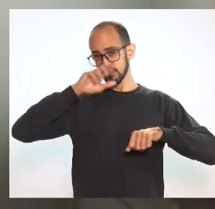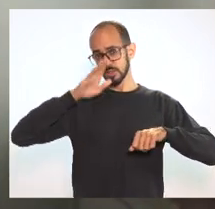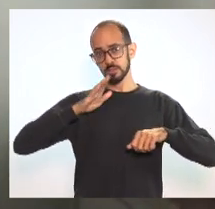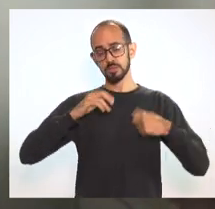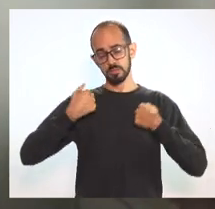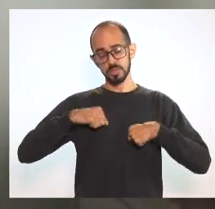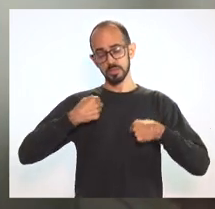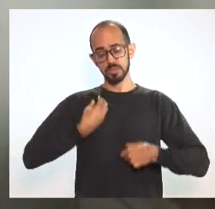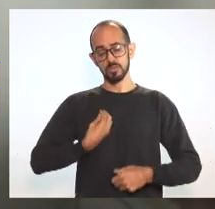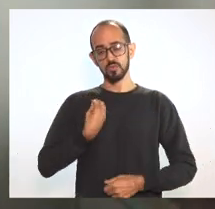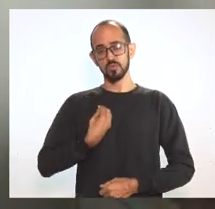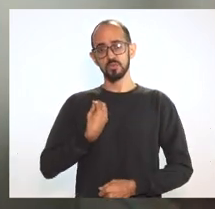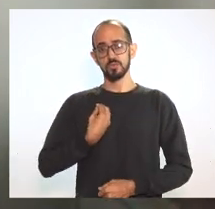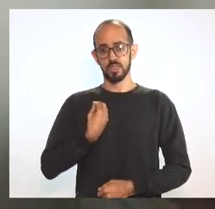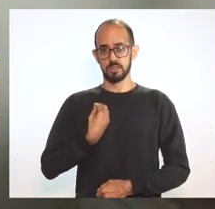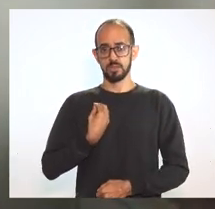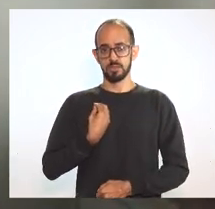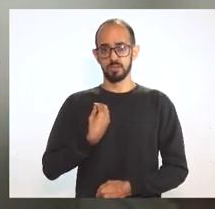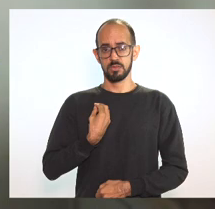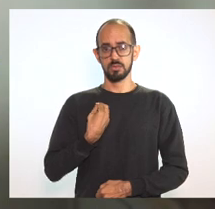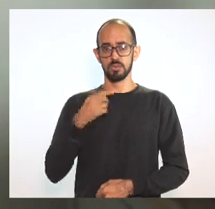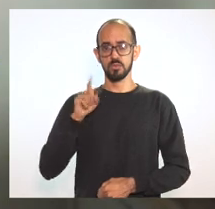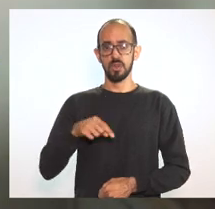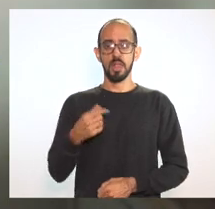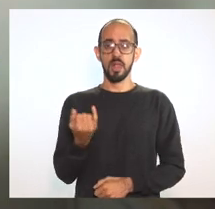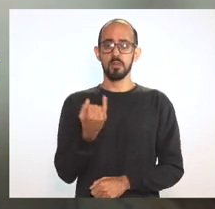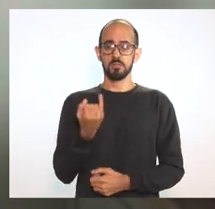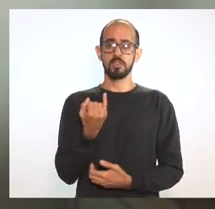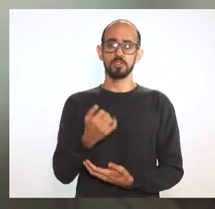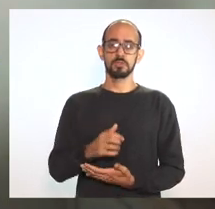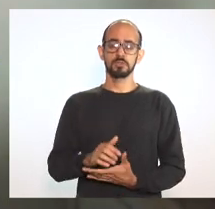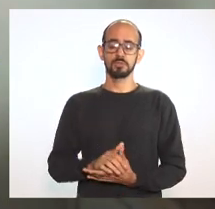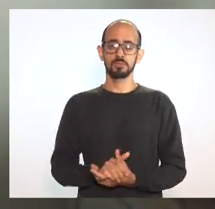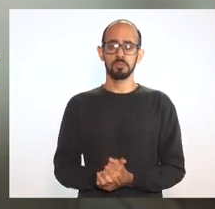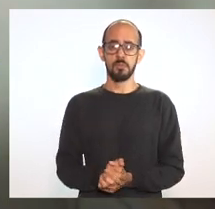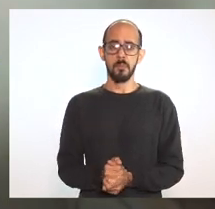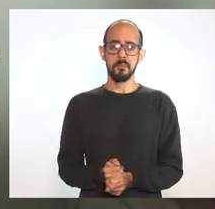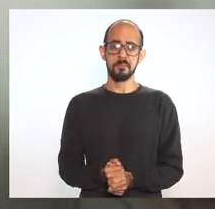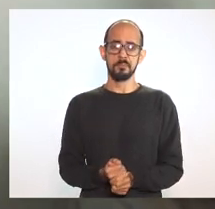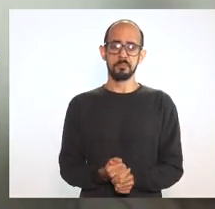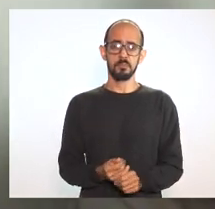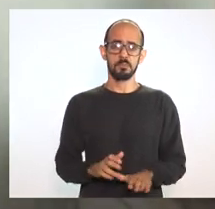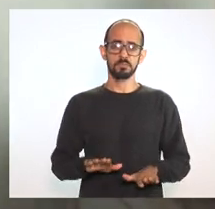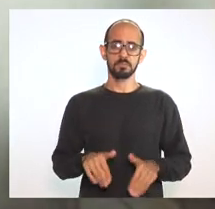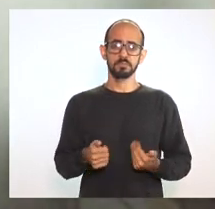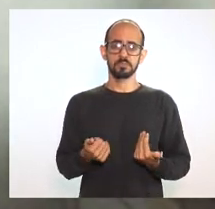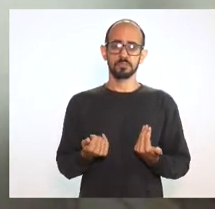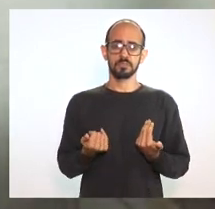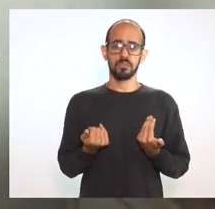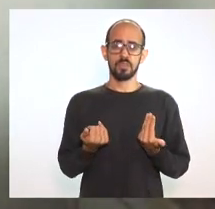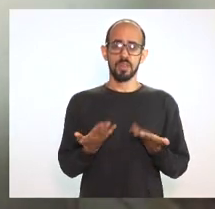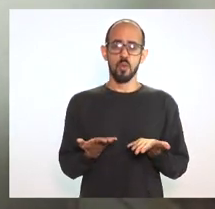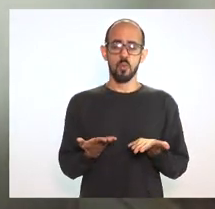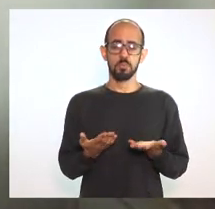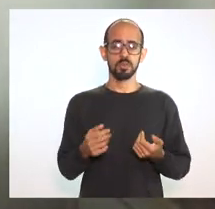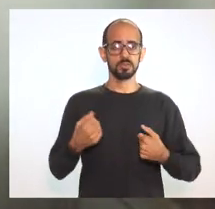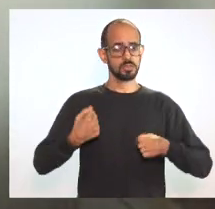sobreviver. Essa que é a questão central. Então, temos que